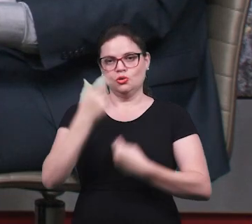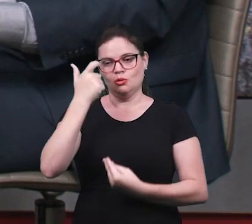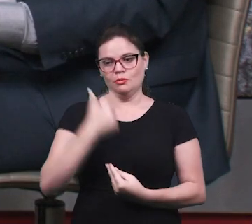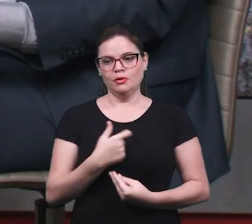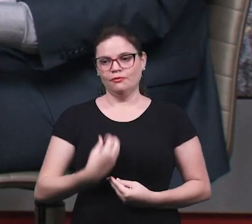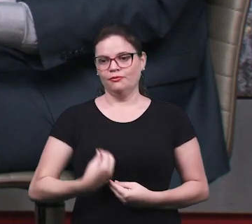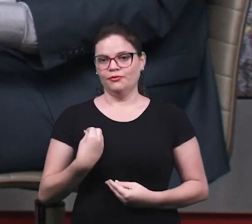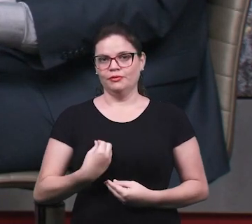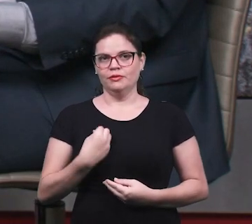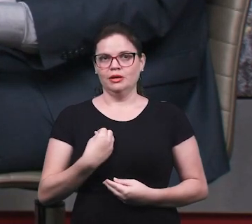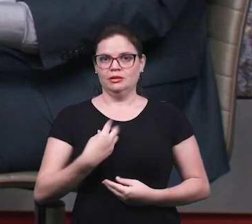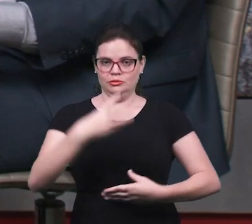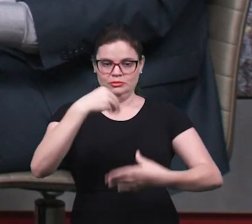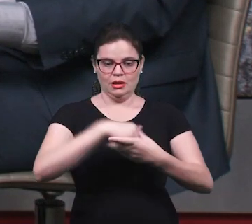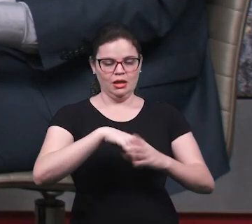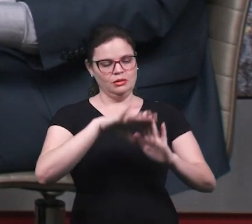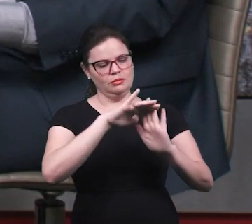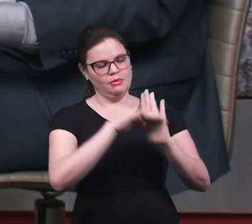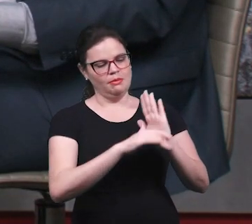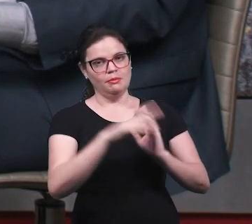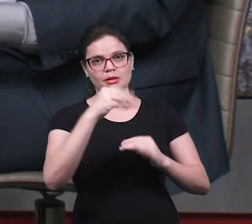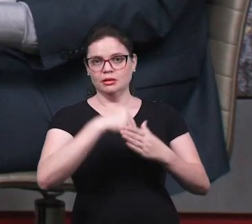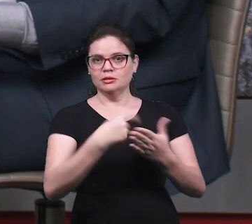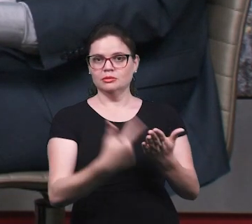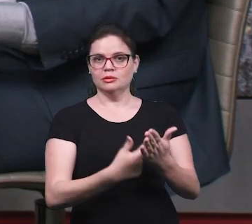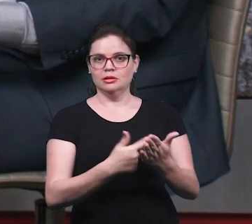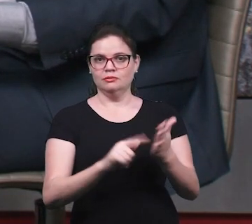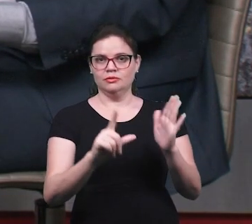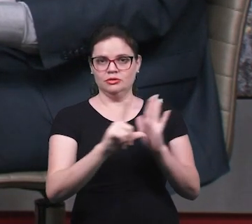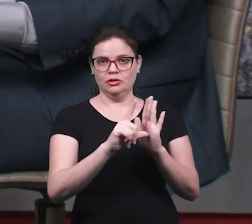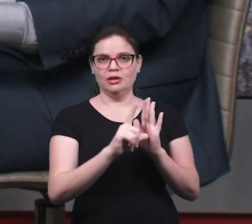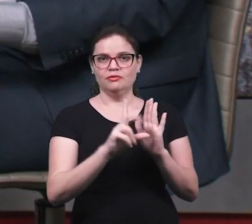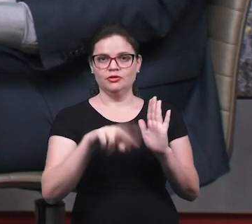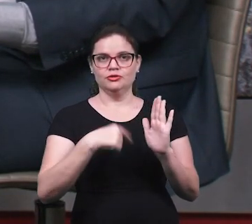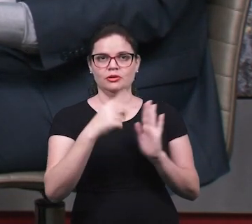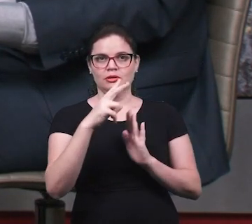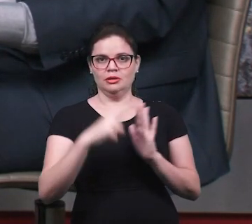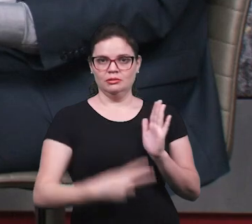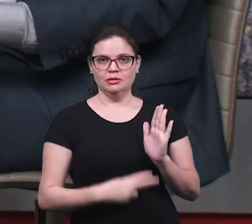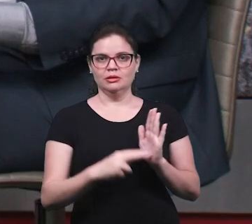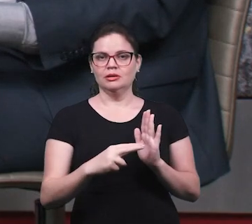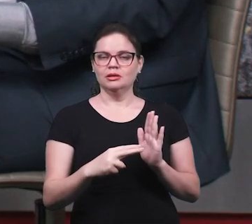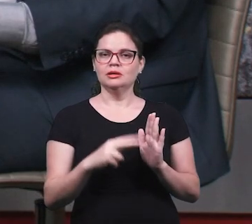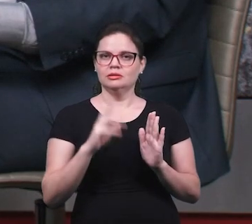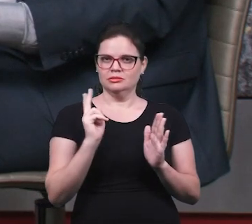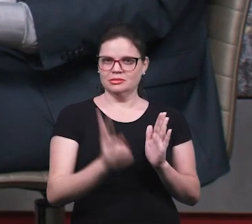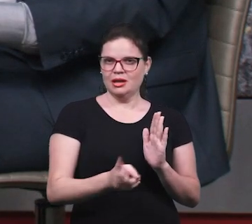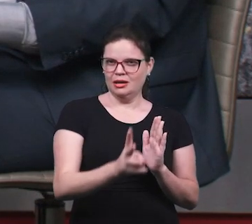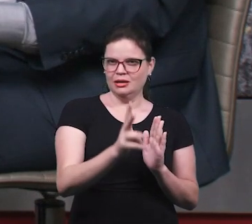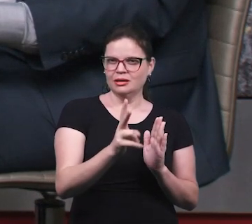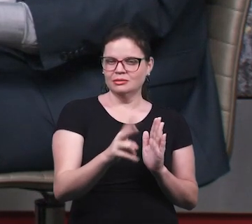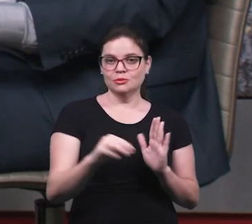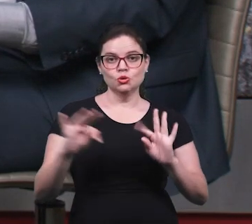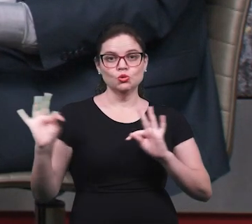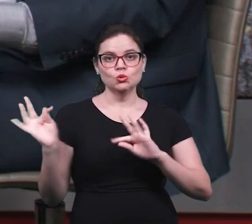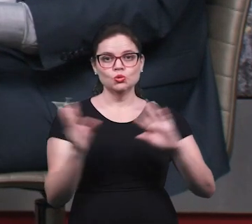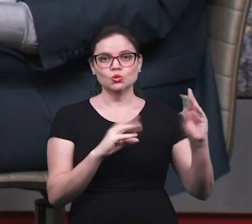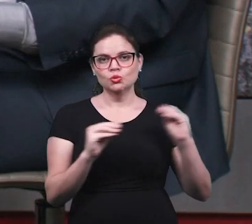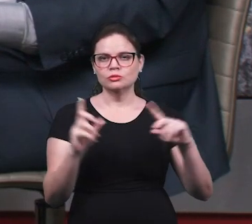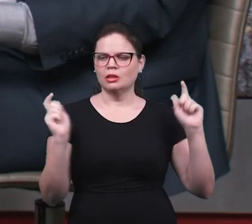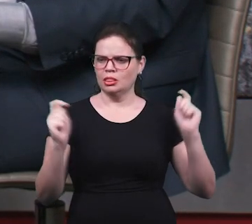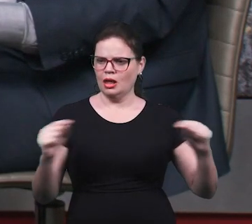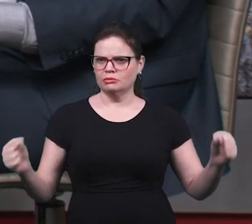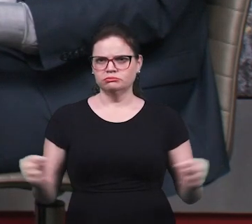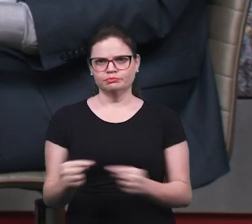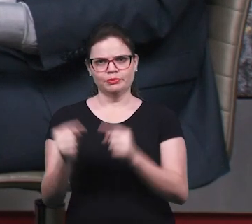leis que são registradas aqui em Levítico, nós temos lido aí nos capítulos anteriores, todas elas